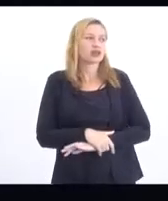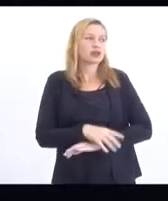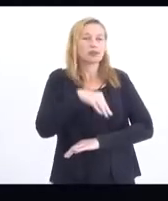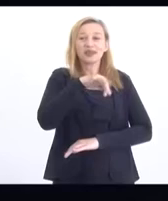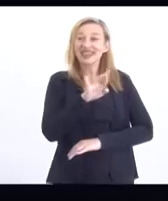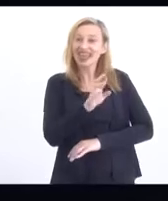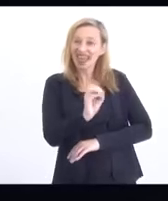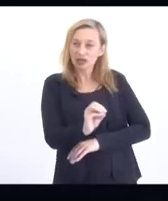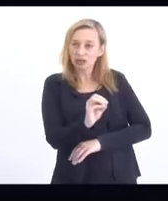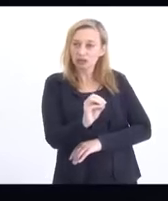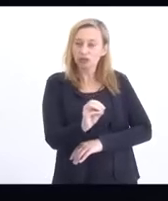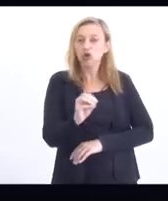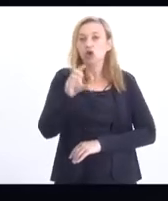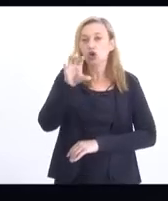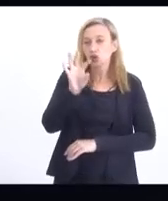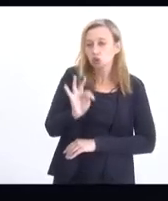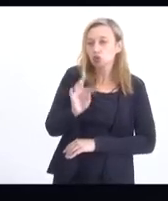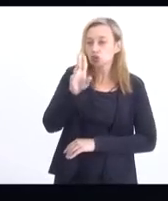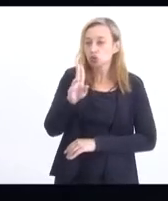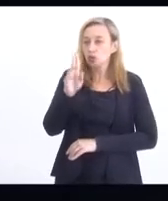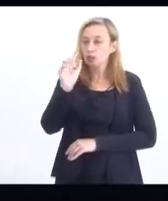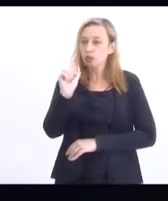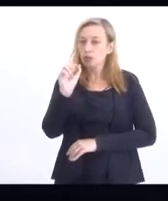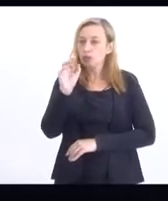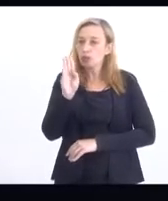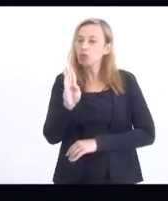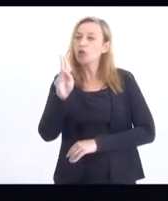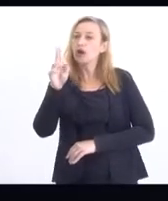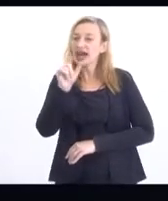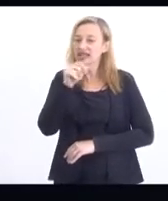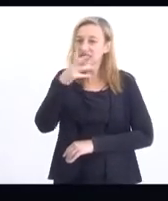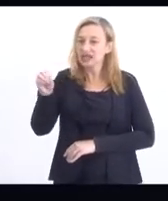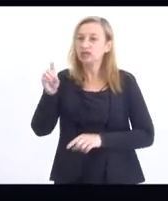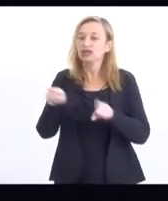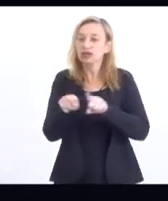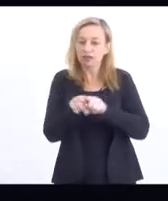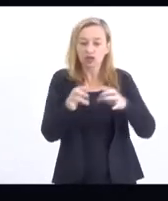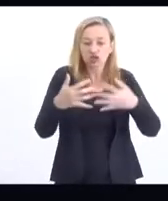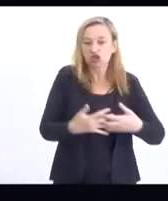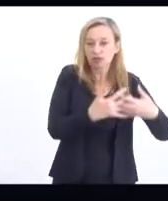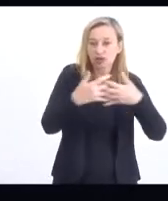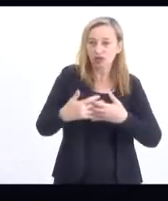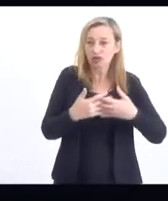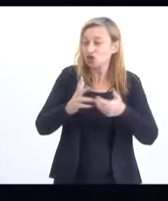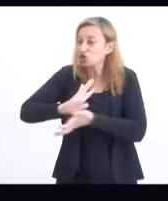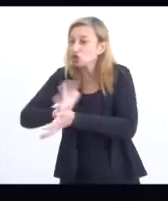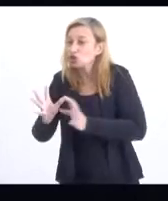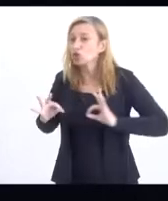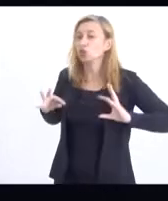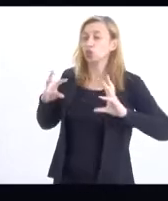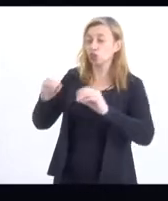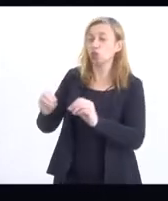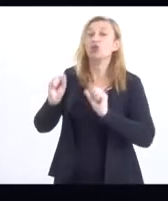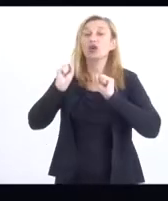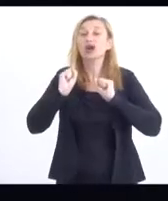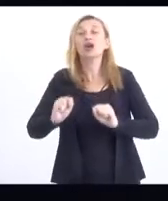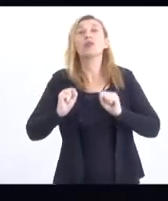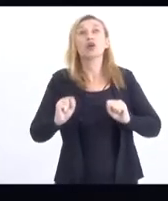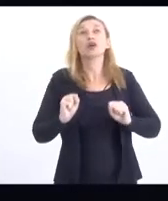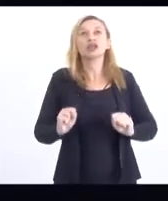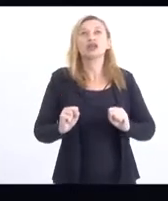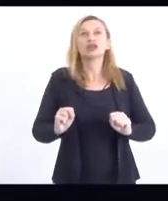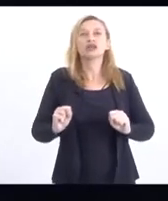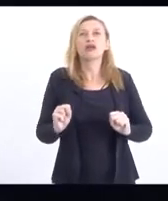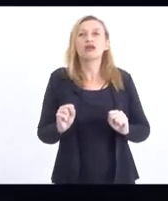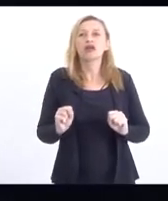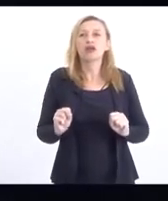minério, tanto com a tubulação como os caminhões que passam em nossa região, destruindo tudo. Então, que possa ser uma